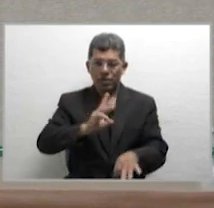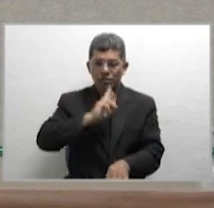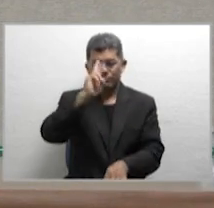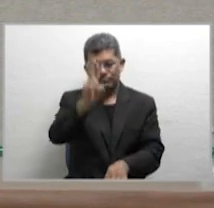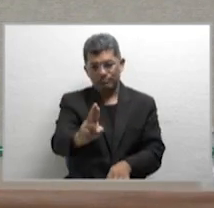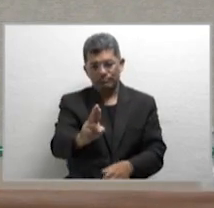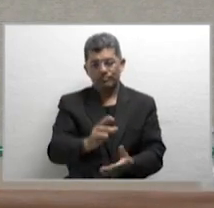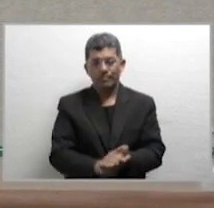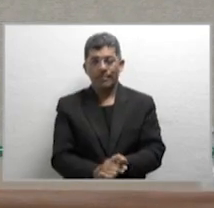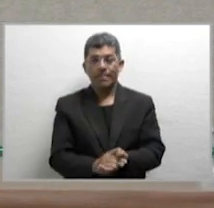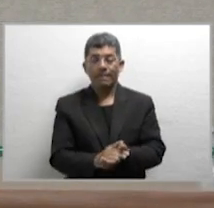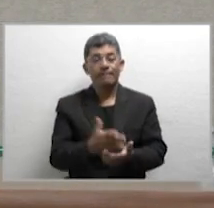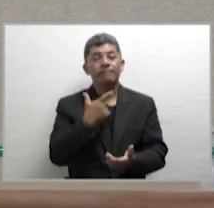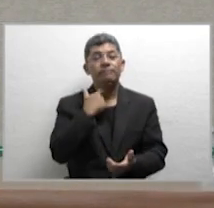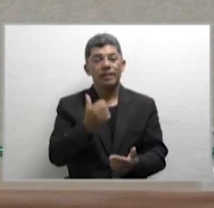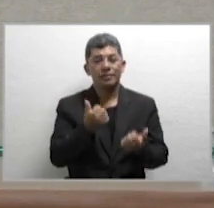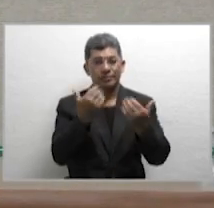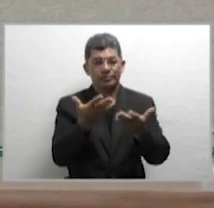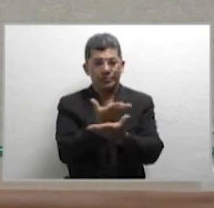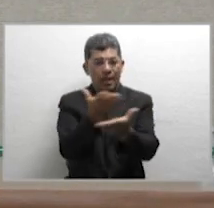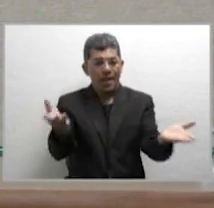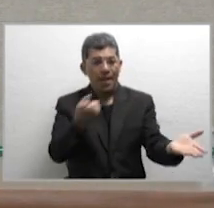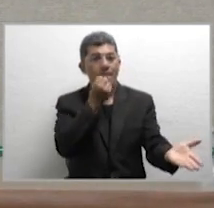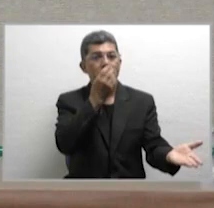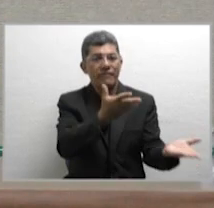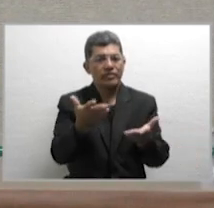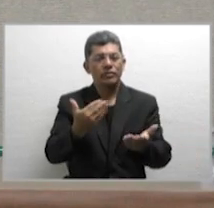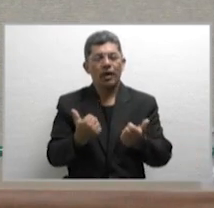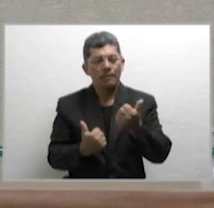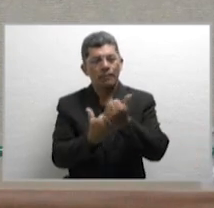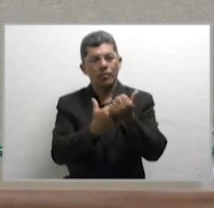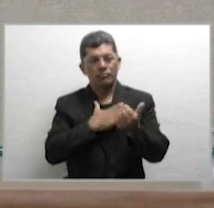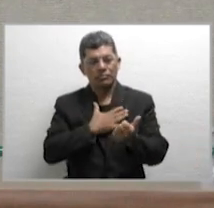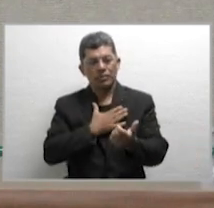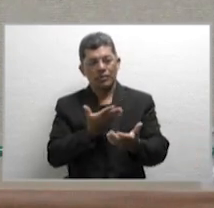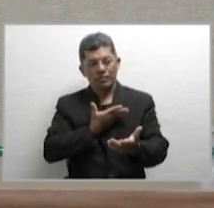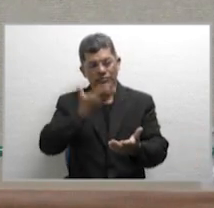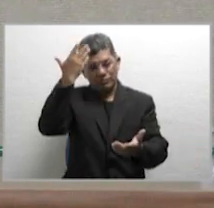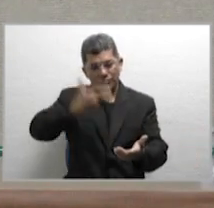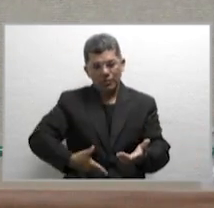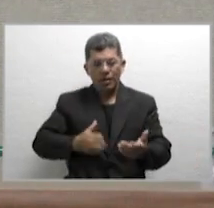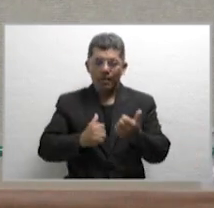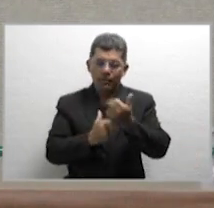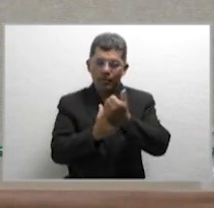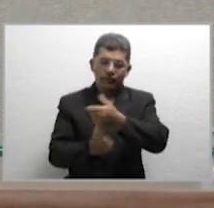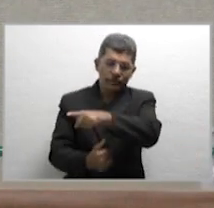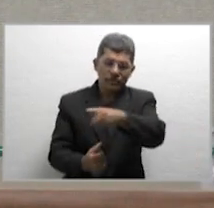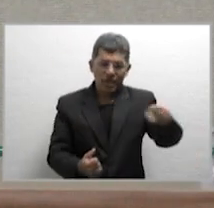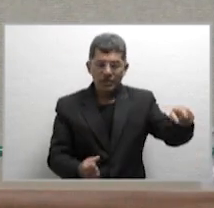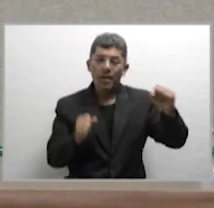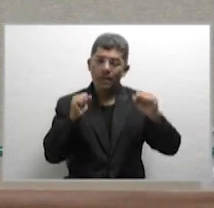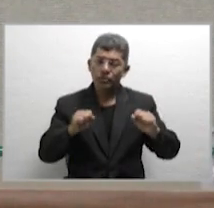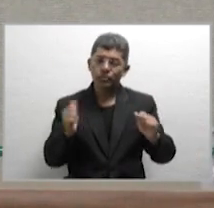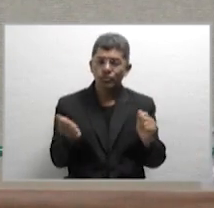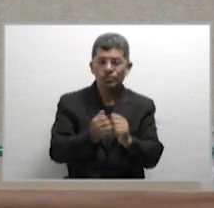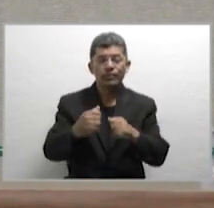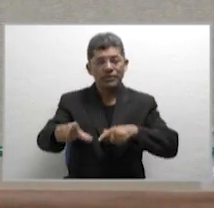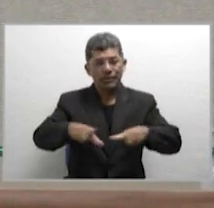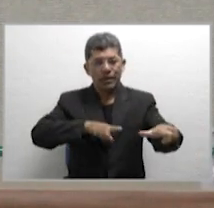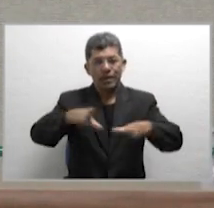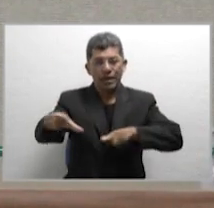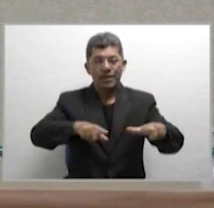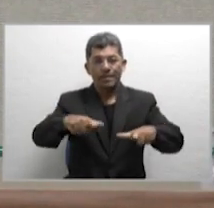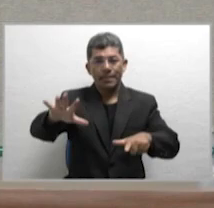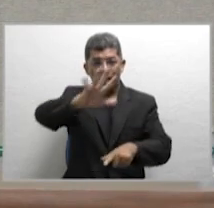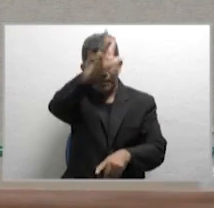quero desejar a vocês, colegas, sejam muito bem-vindos. Contem com esse amigo aqui, deputado Felipe Souza, para que juntos possamos construir e trabalhar por